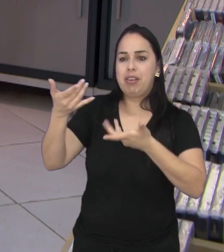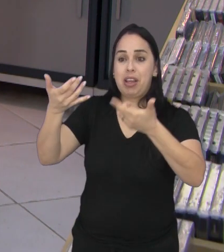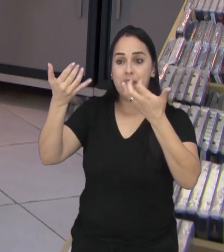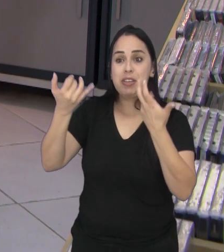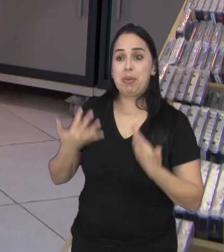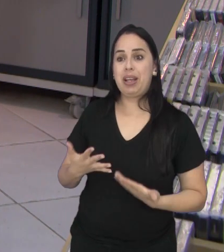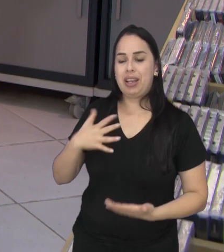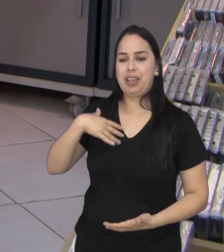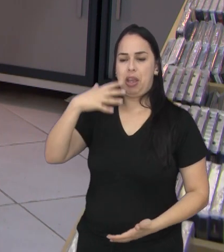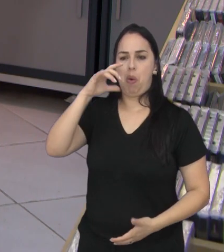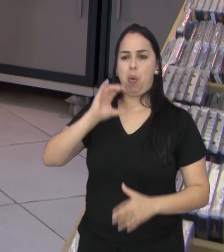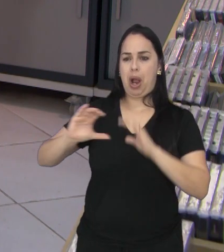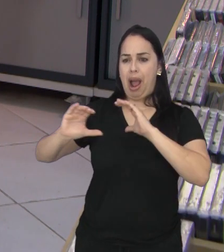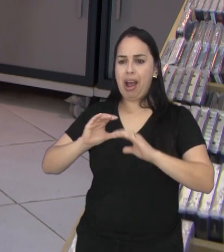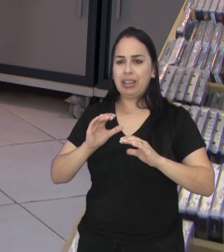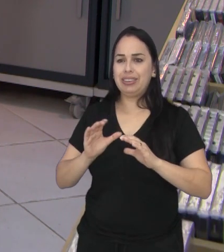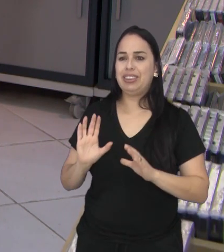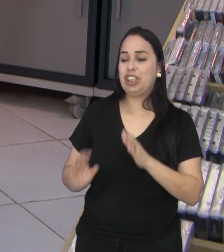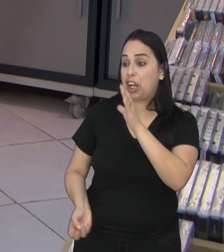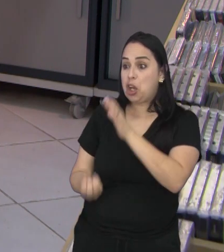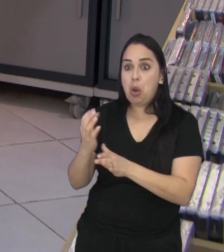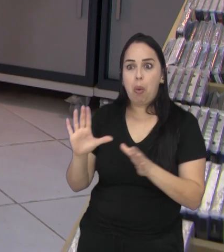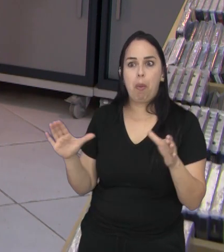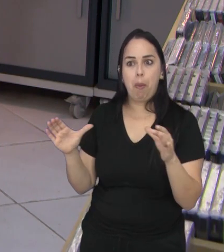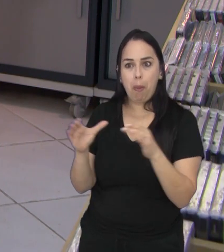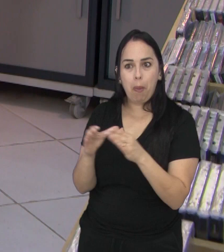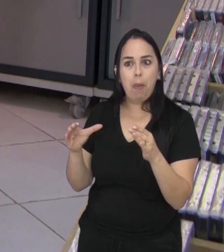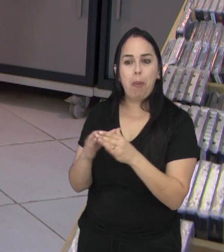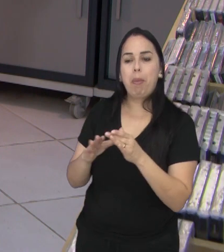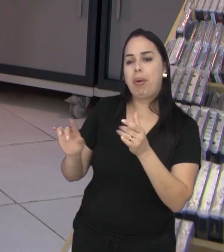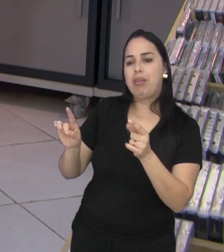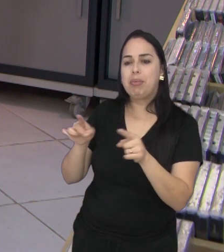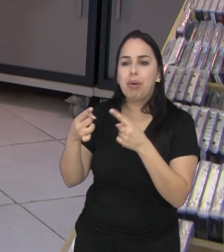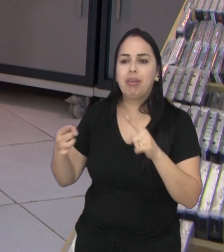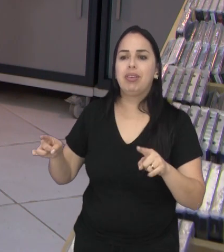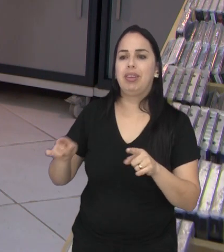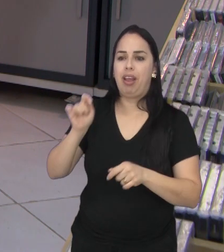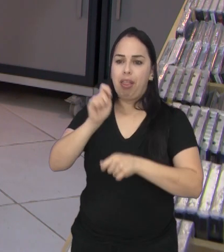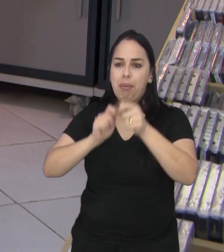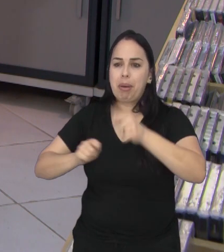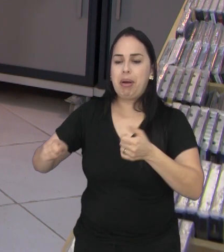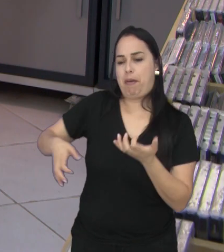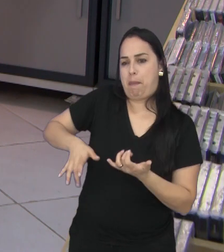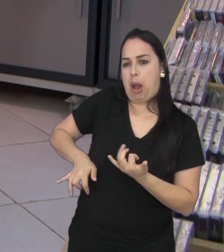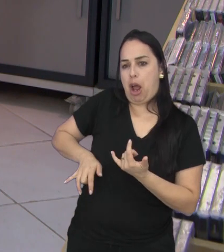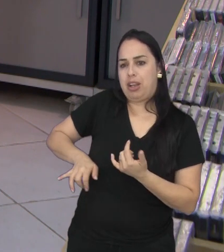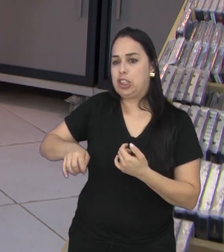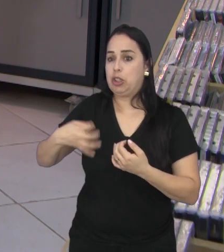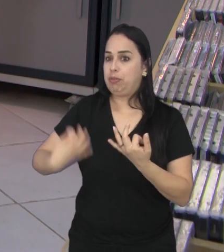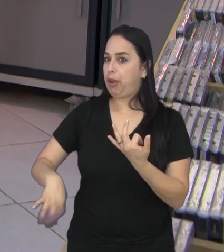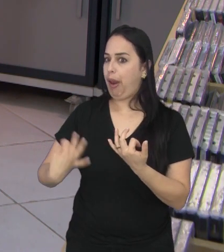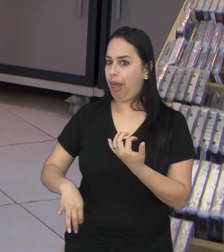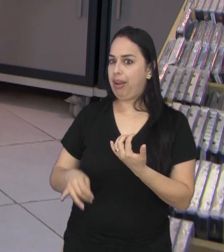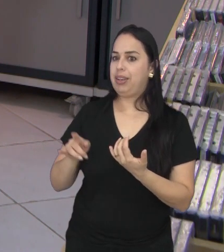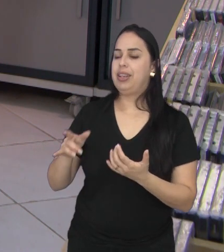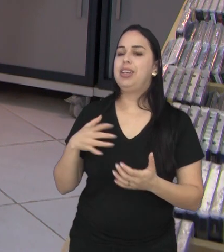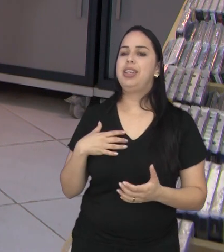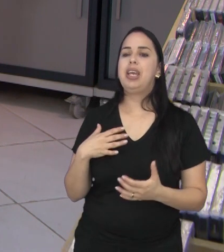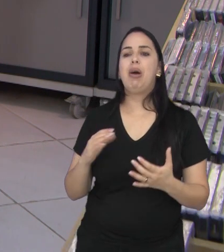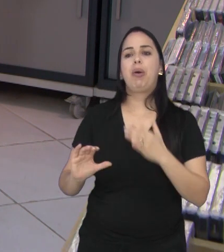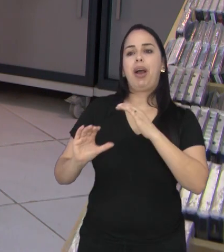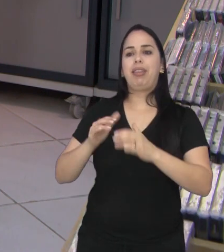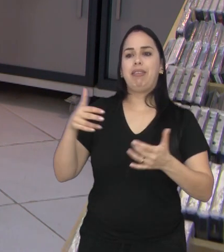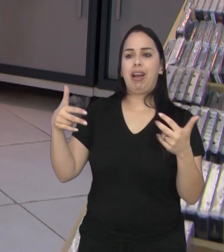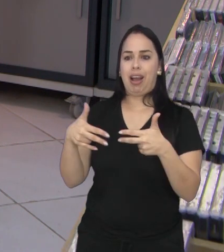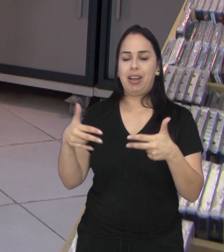gente já começou a montar uma banda com o pessoal. E aí, tipo, a galera tocava bateria, baixo, violão, enfim. E eu cantava